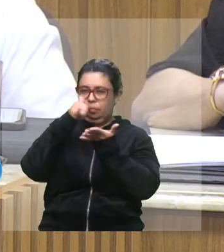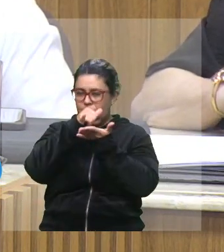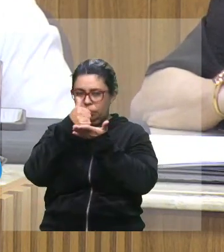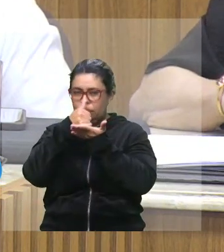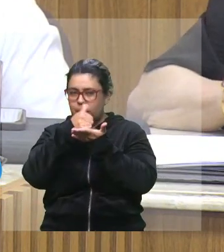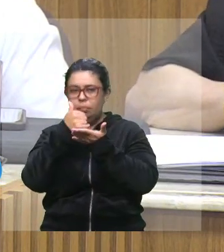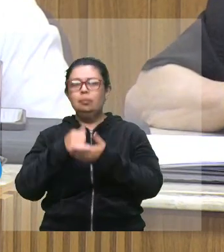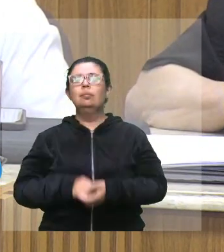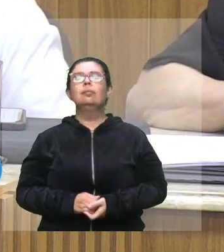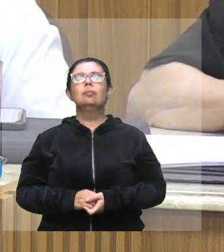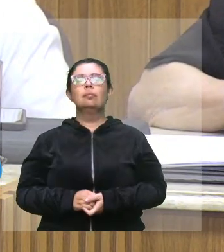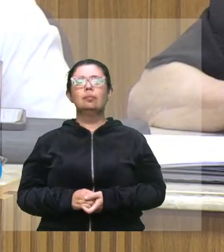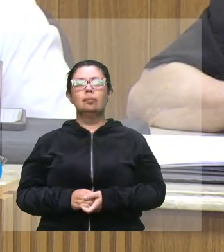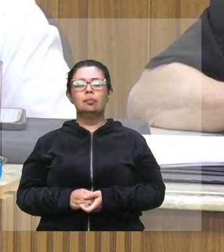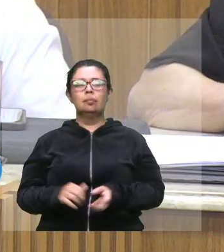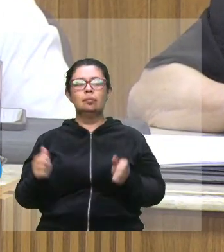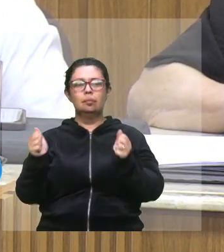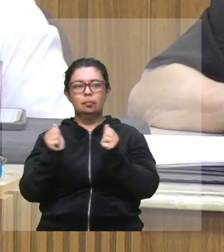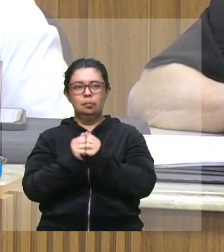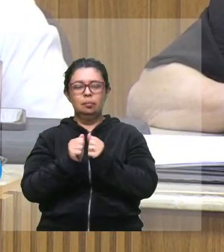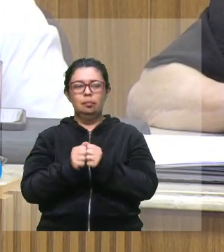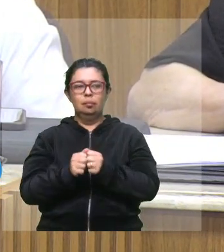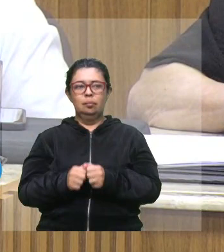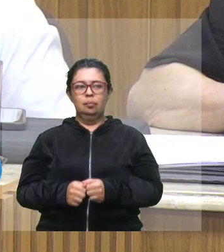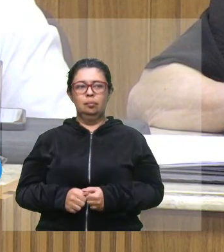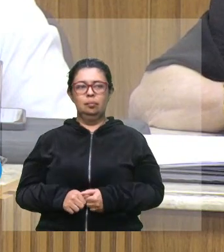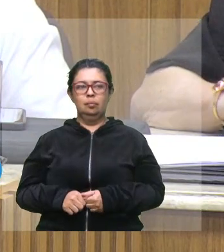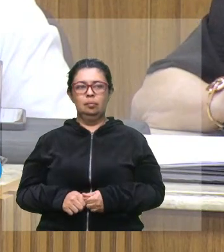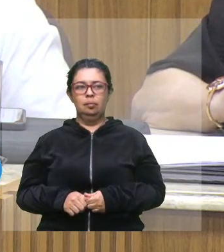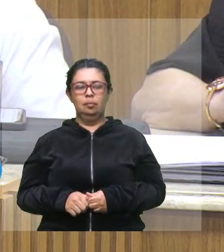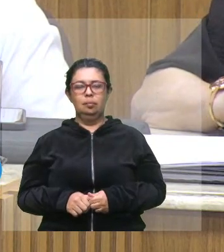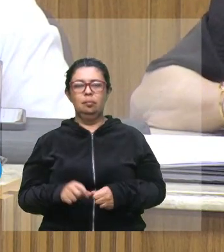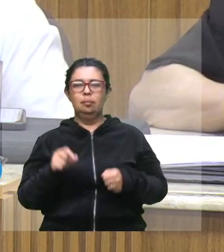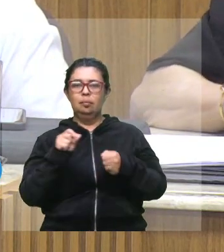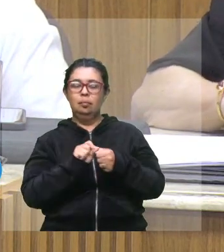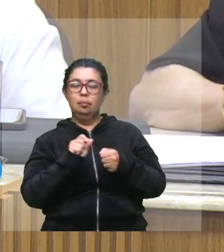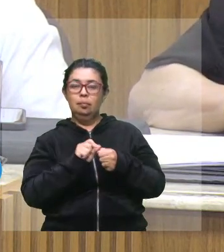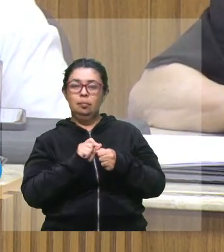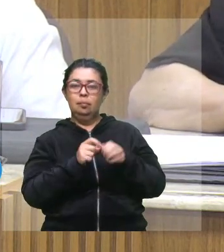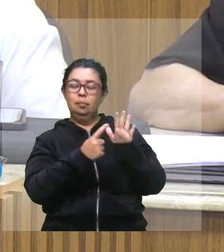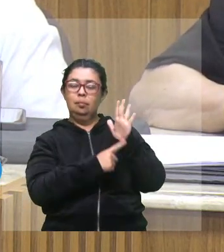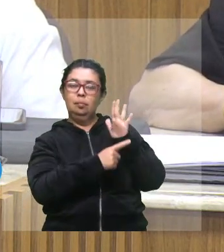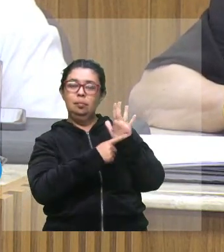drogas. E, juntamente com ele, nós podemos agendar